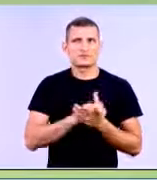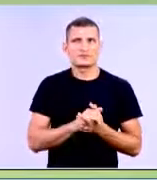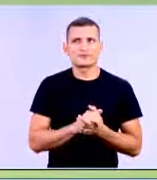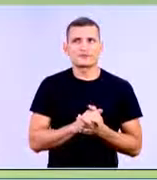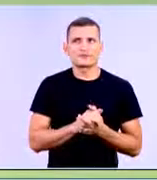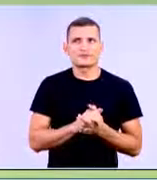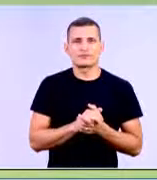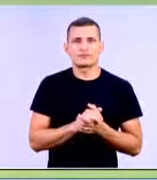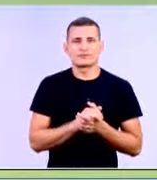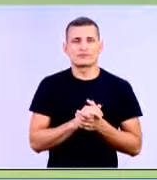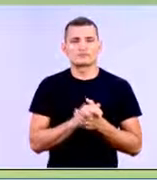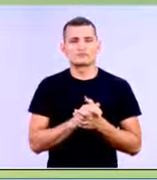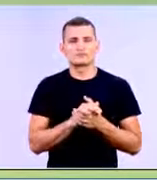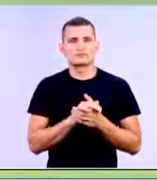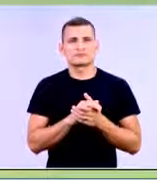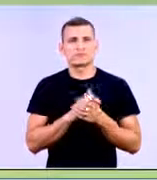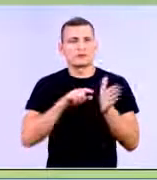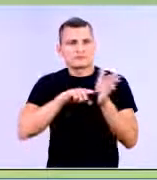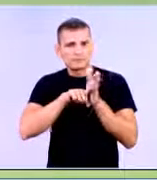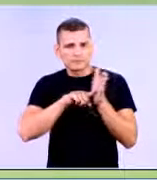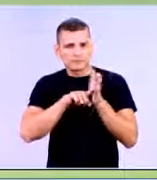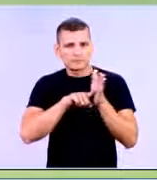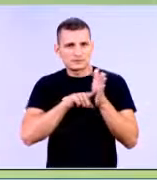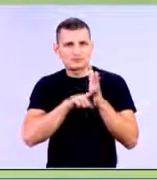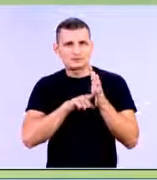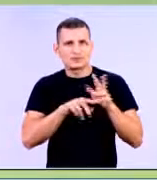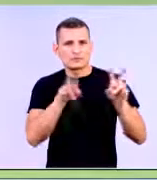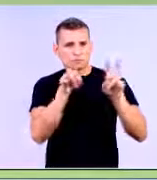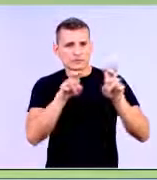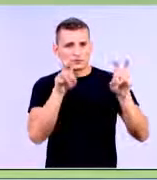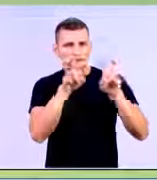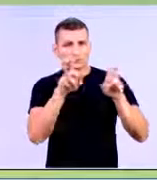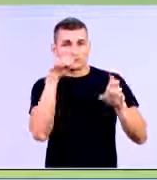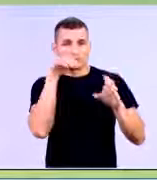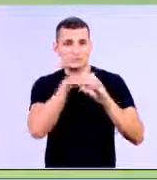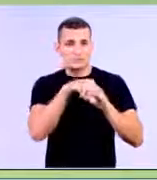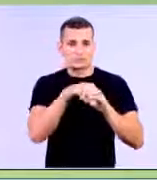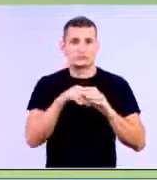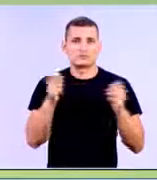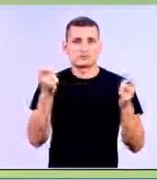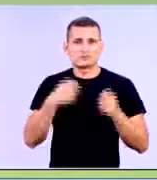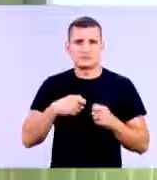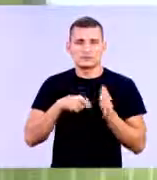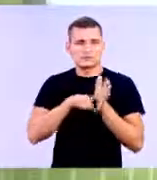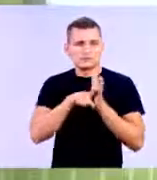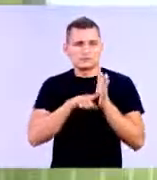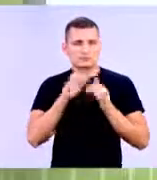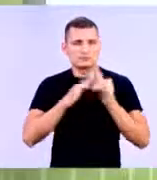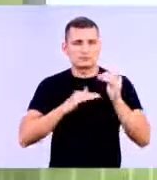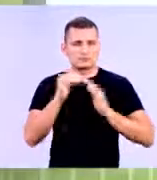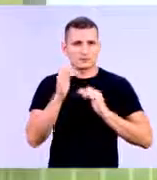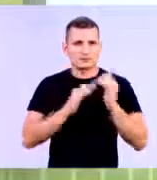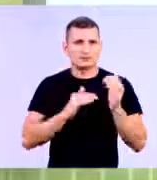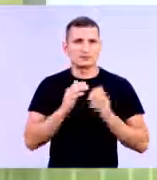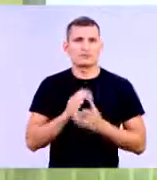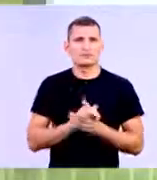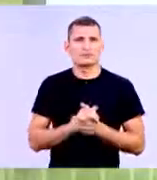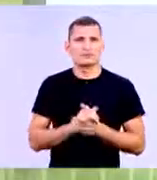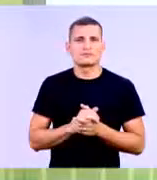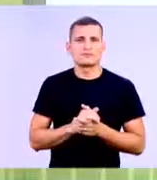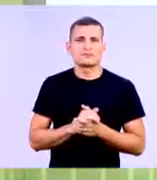Abordagem através do computador possibilita ao auditor uma maior ênfase,